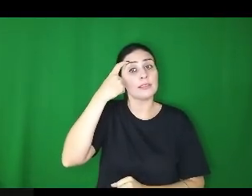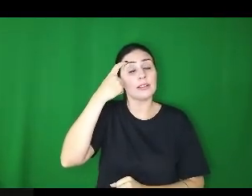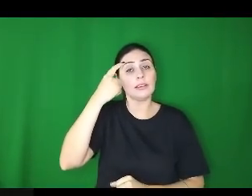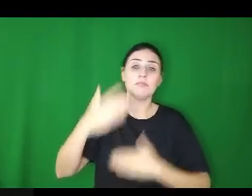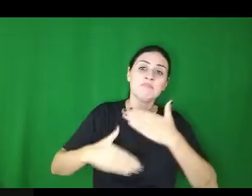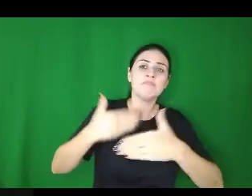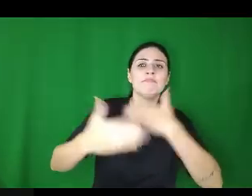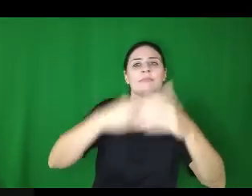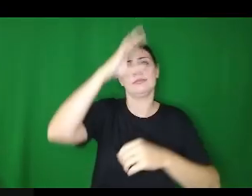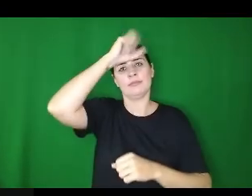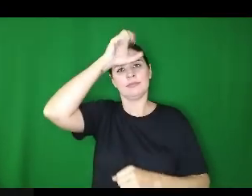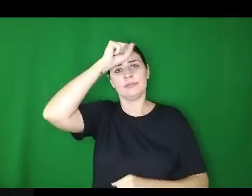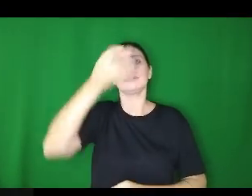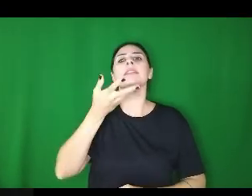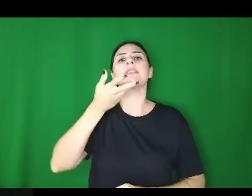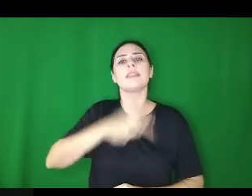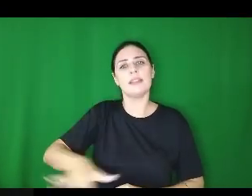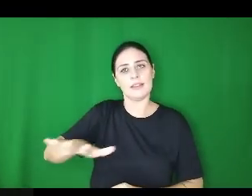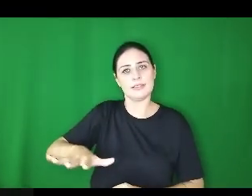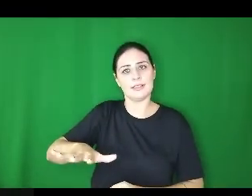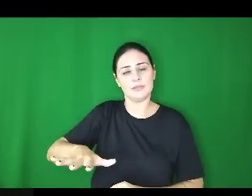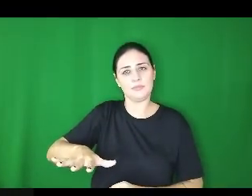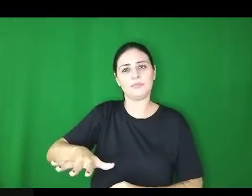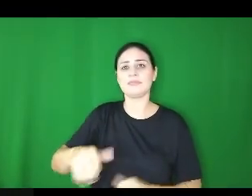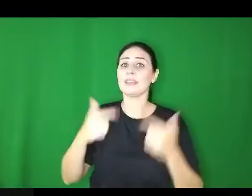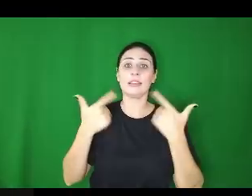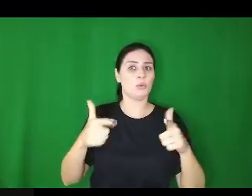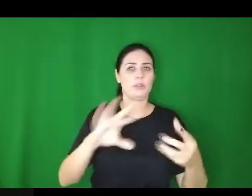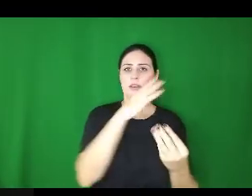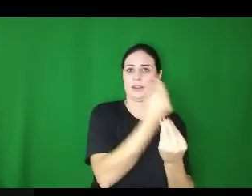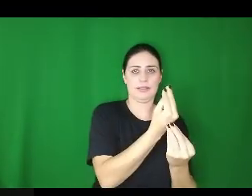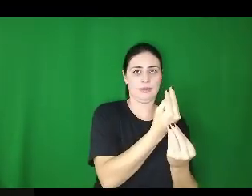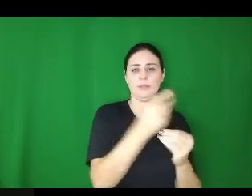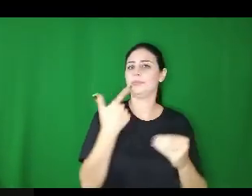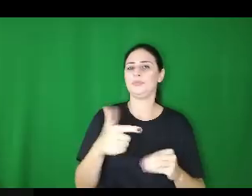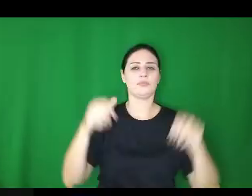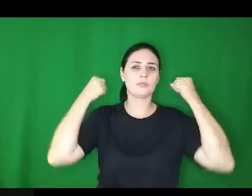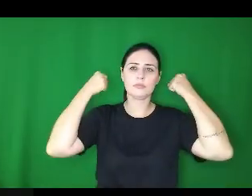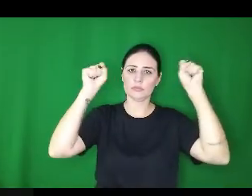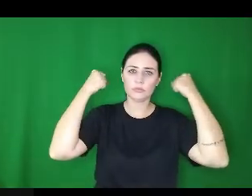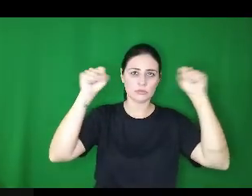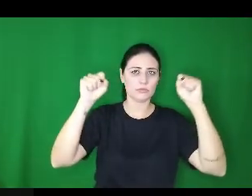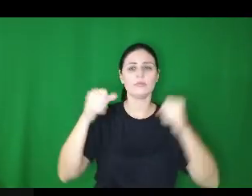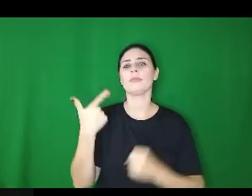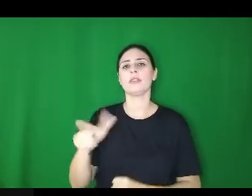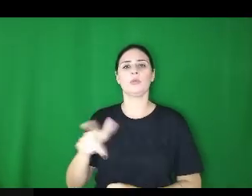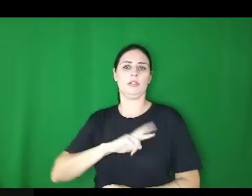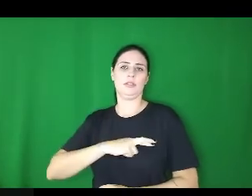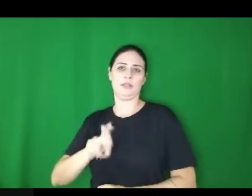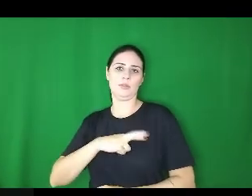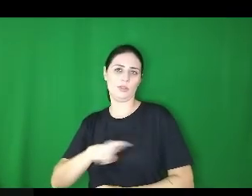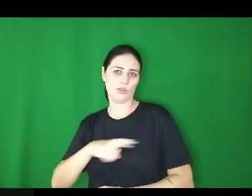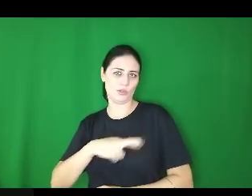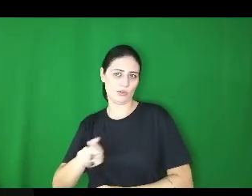foco. Nesse documento que foi organizado no ano passado e teve uma live acho que